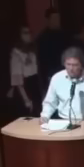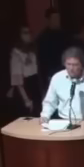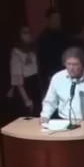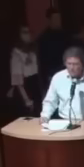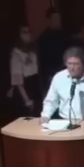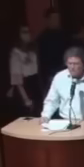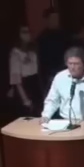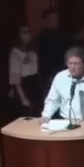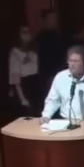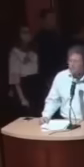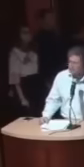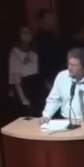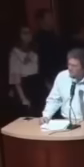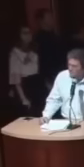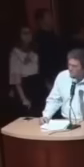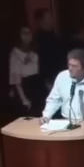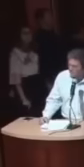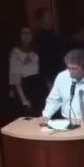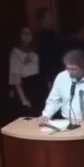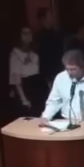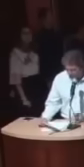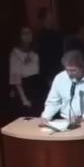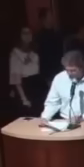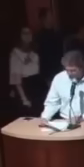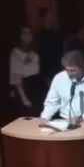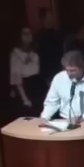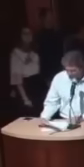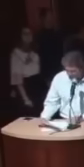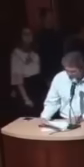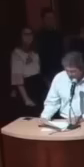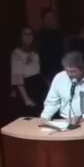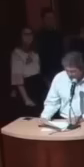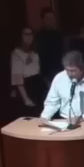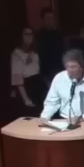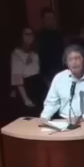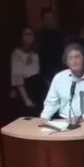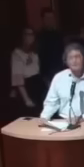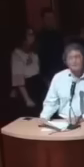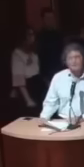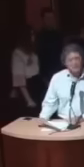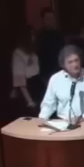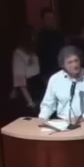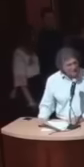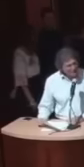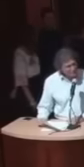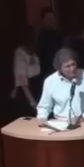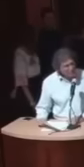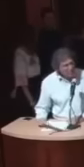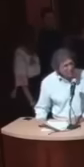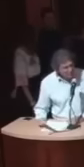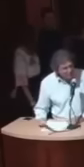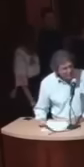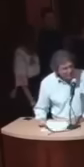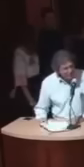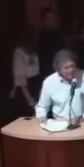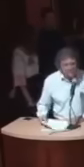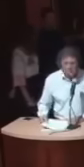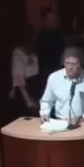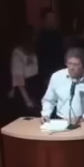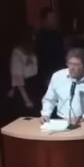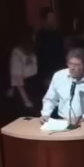se está de acordo, e segundo, que estratégia temos para atingir isso. A quarta questão é a questão da educação básica, que nos preocupa